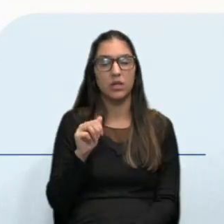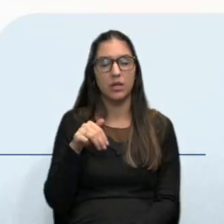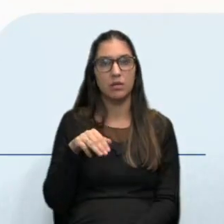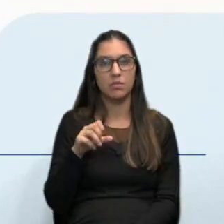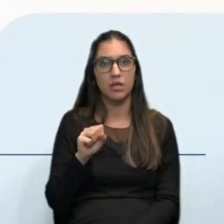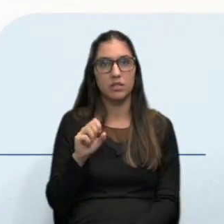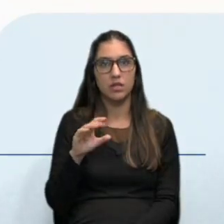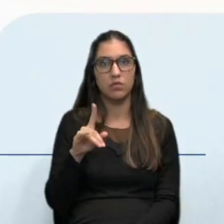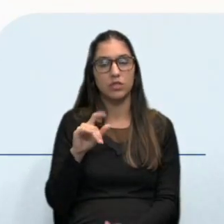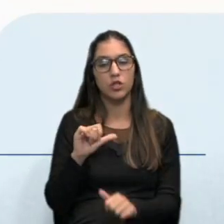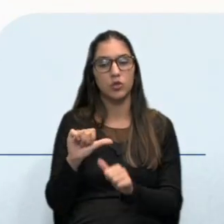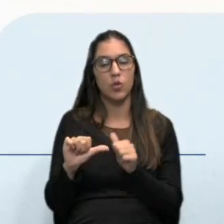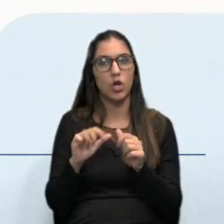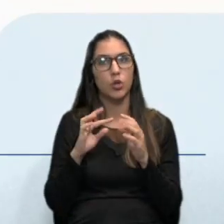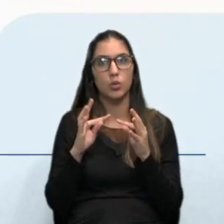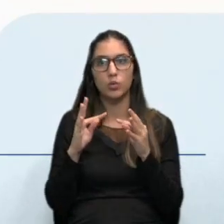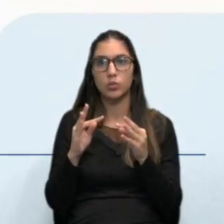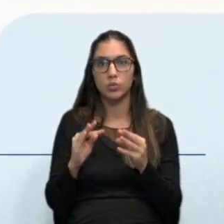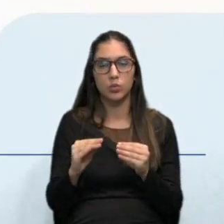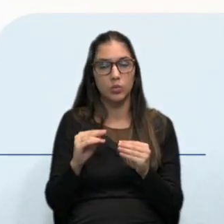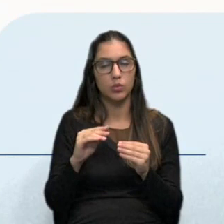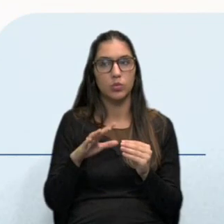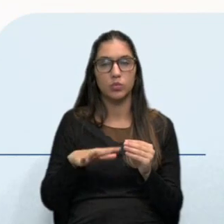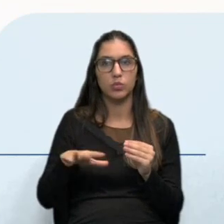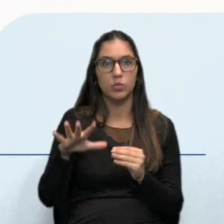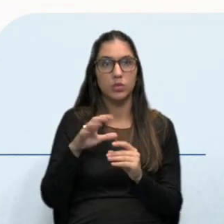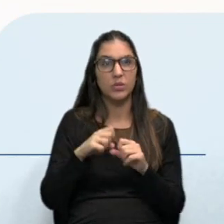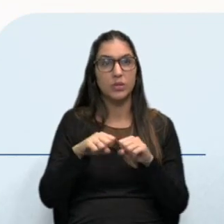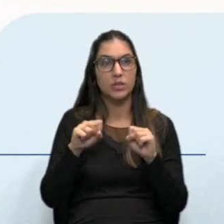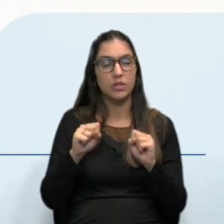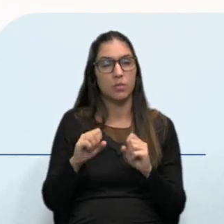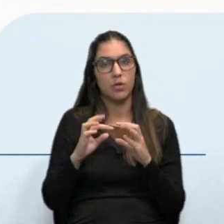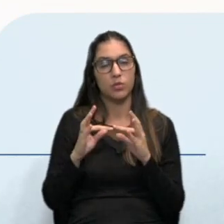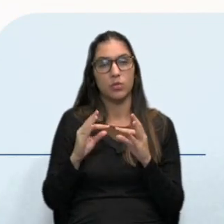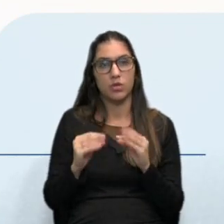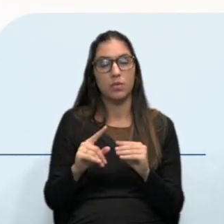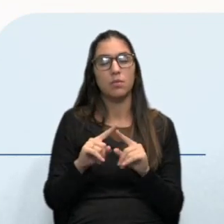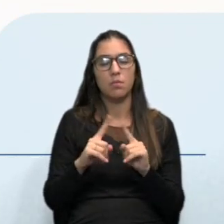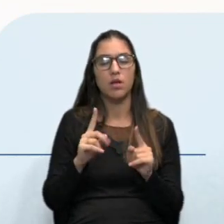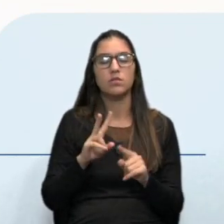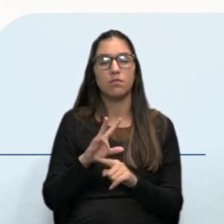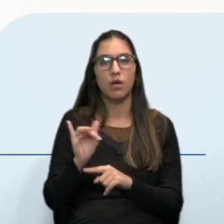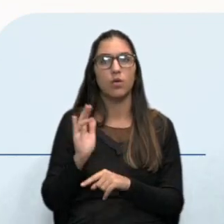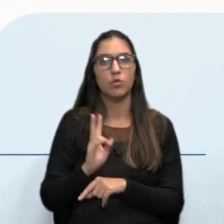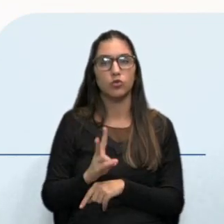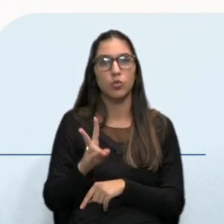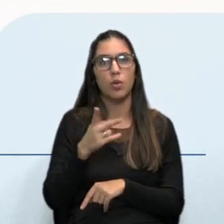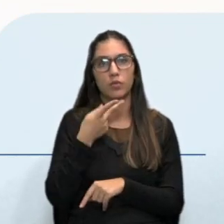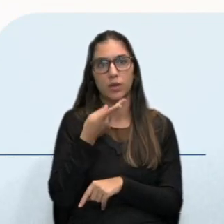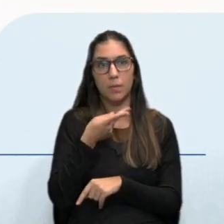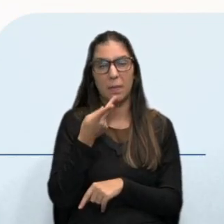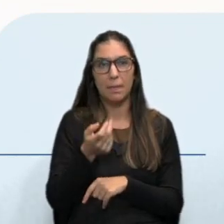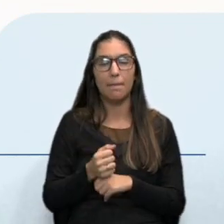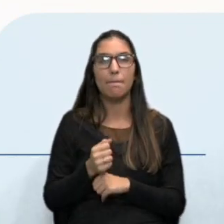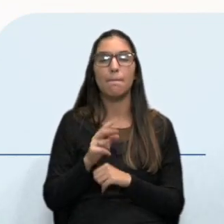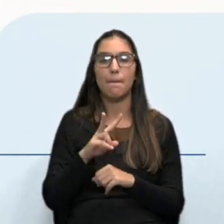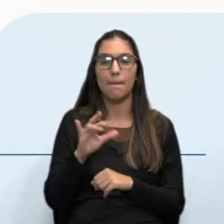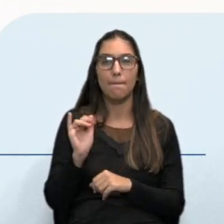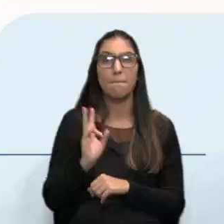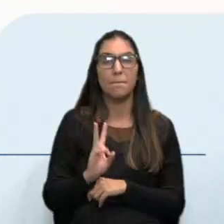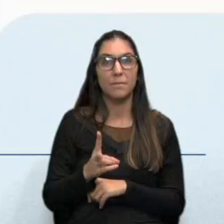vai trocar todo mundo. Você vai trocar de sistema totalmente, mas vai continuar falando, vai